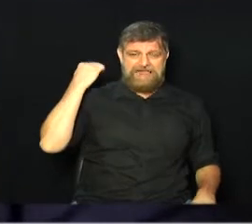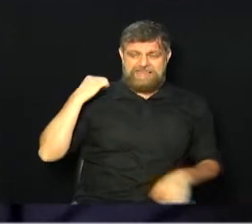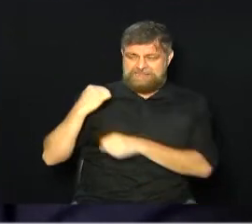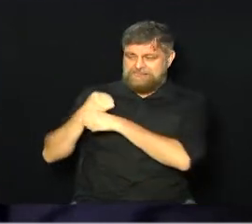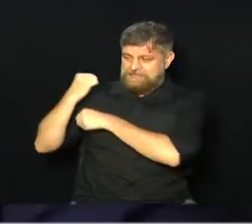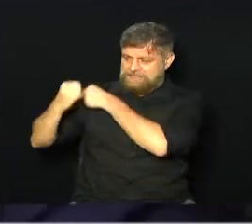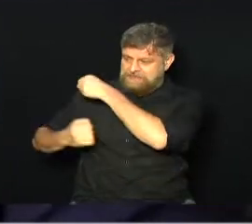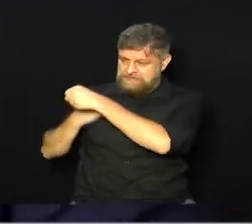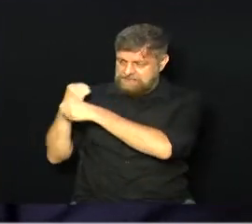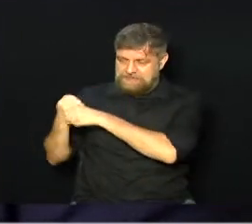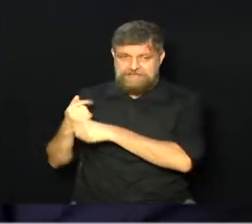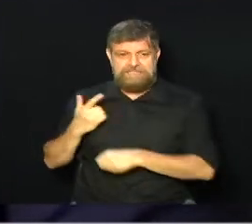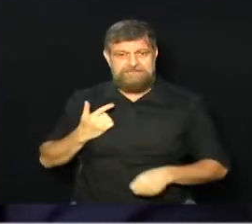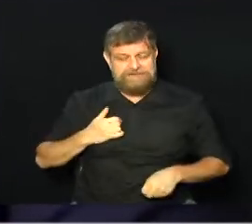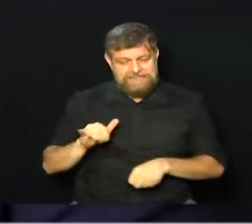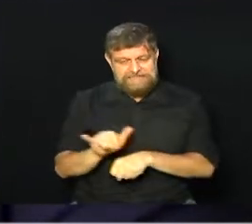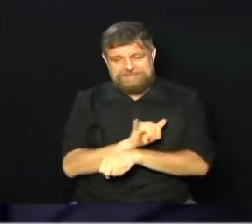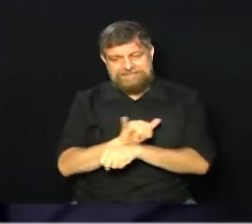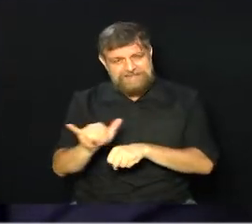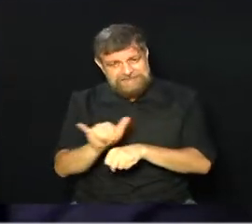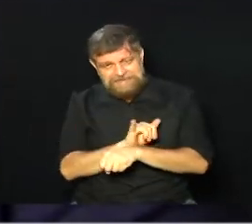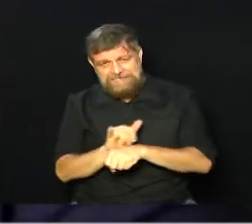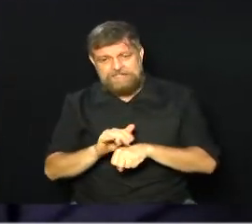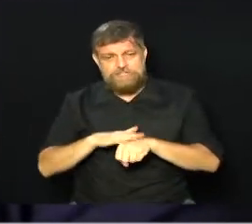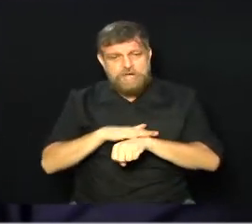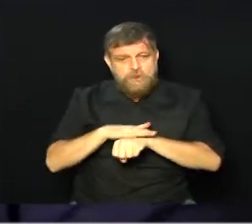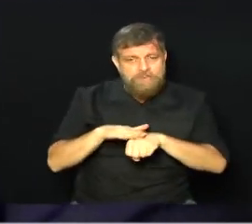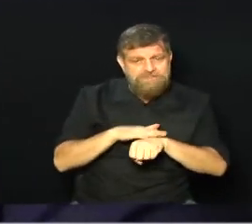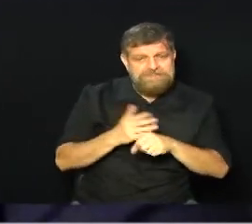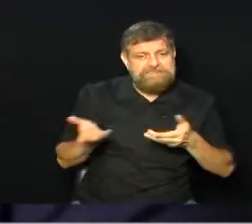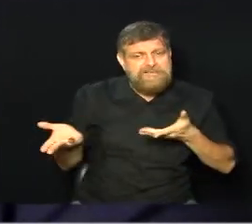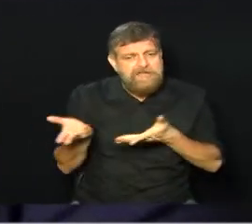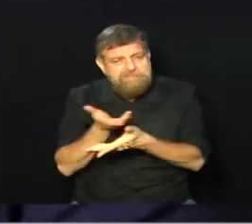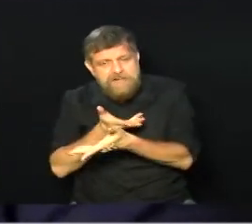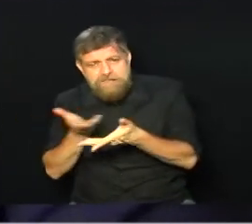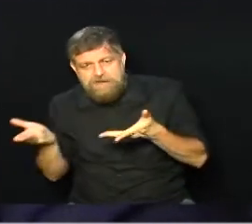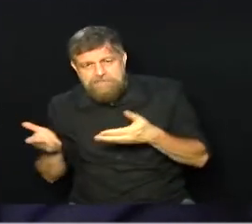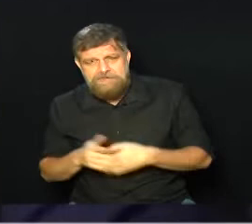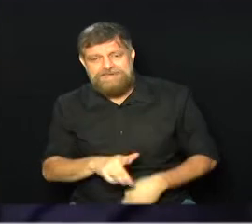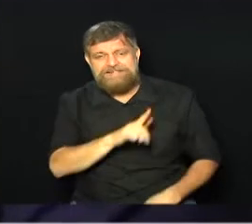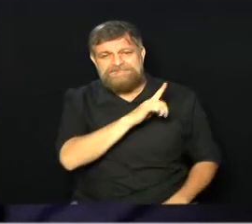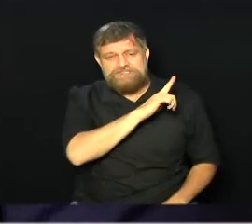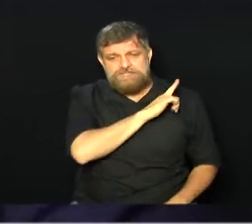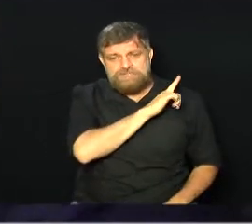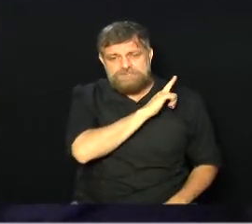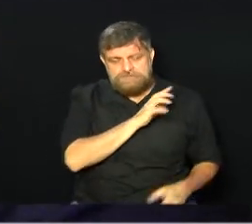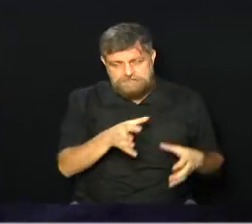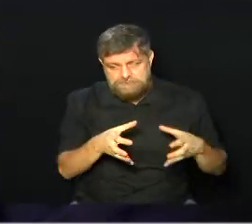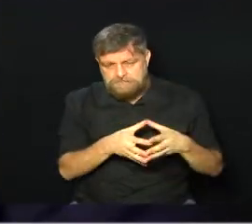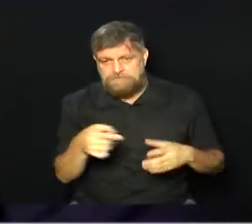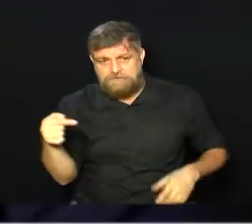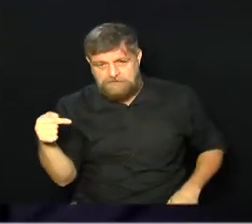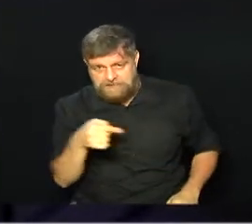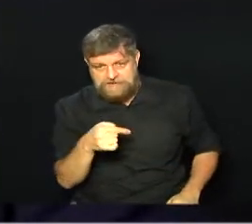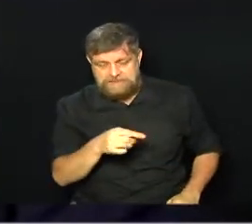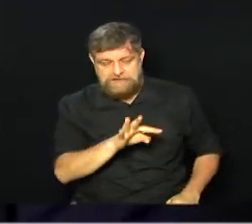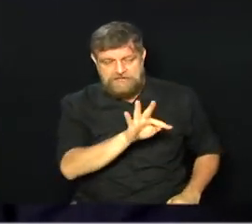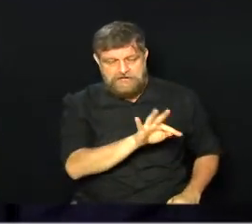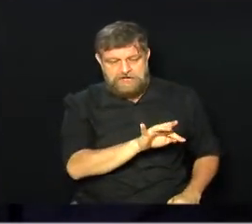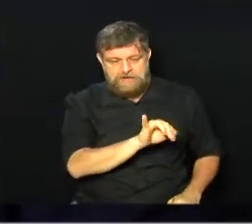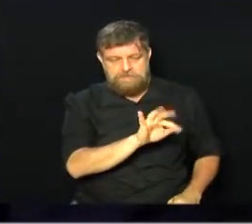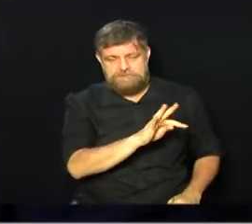de esquema tático, saber conversar, saber gerir o grupo, já era um cara muito acima da